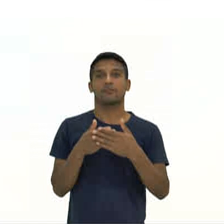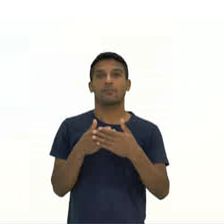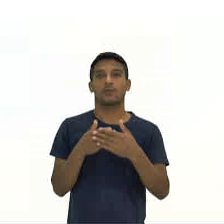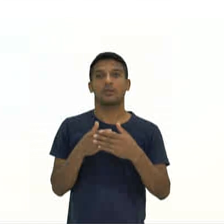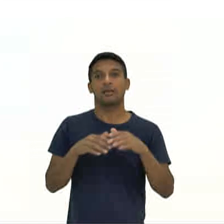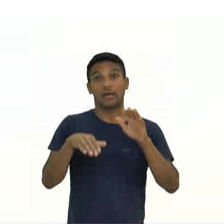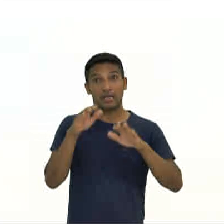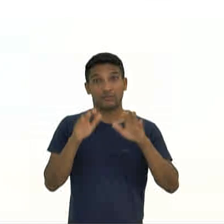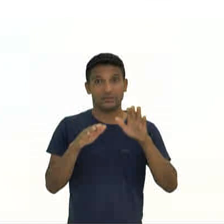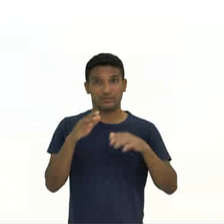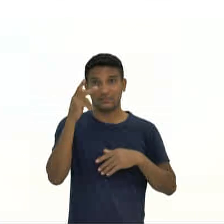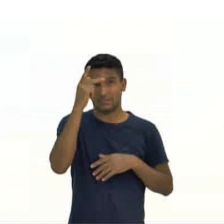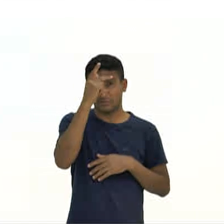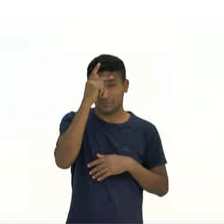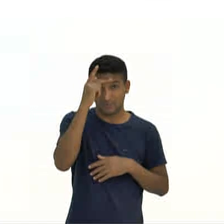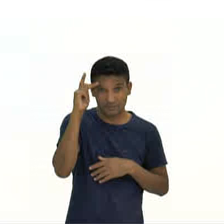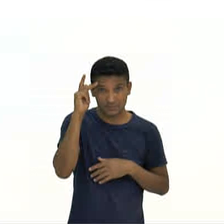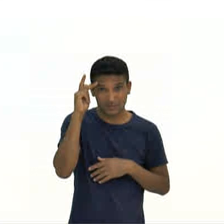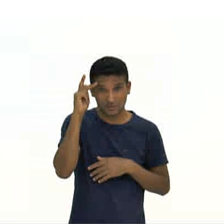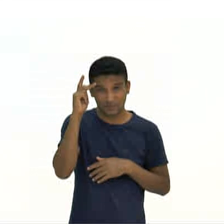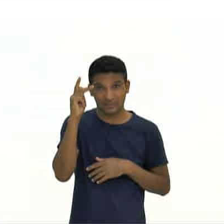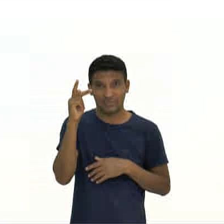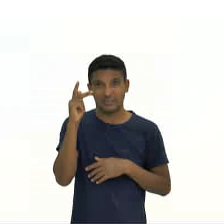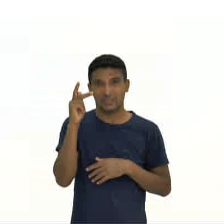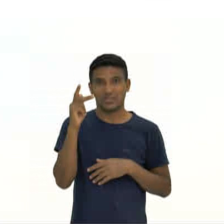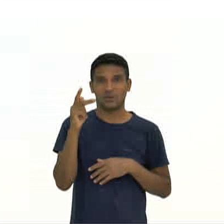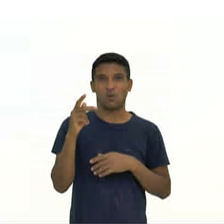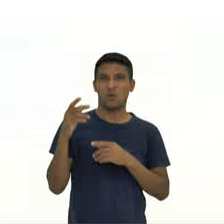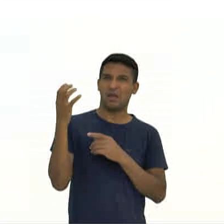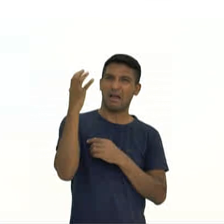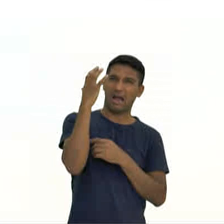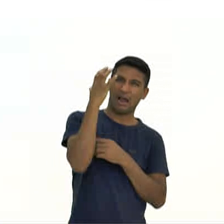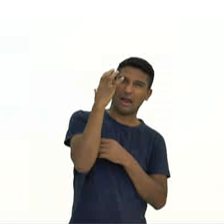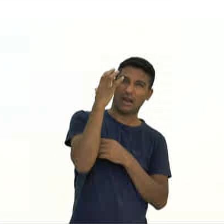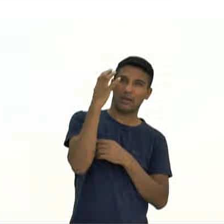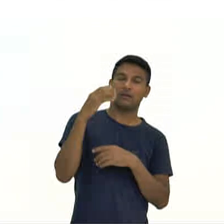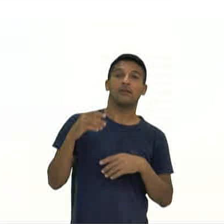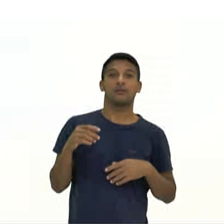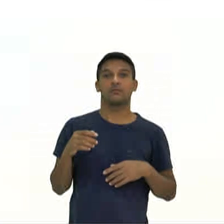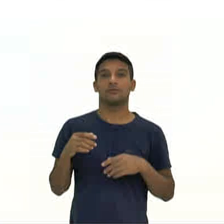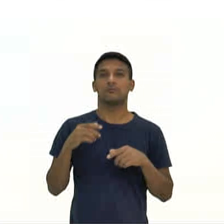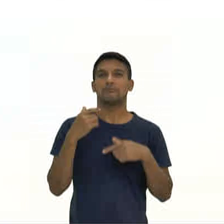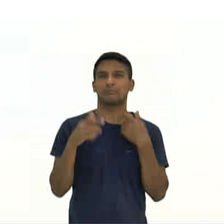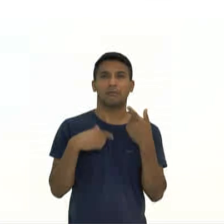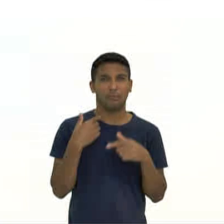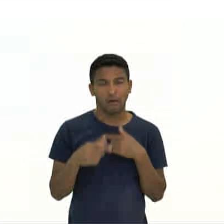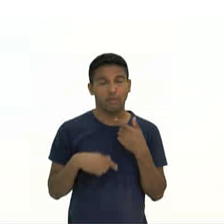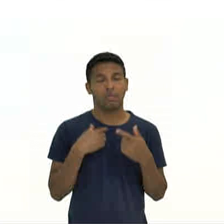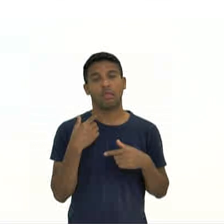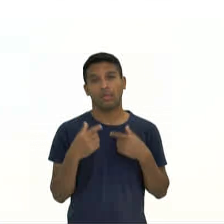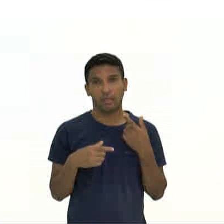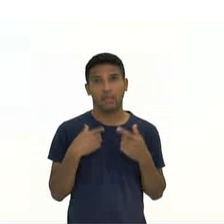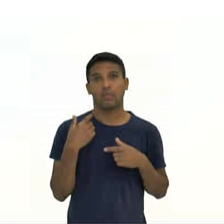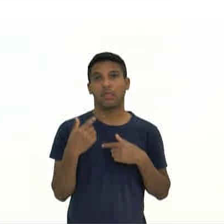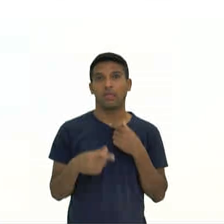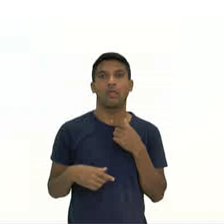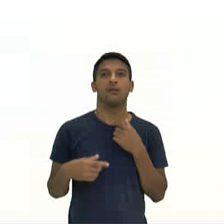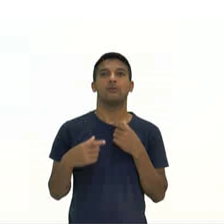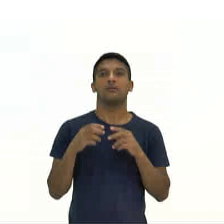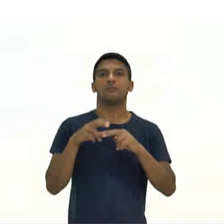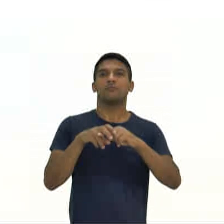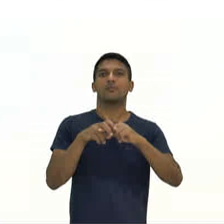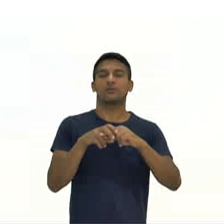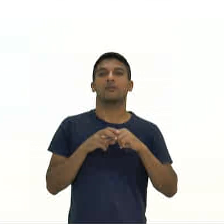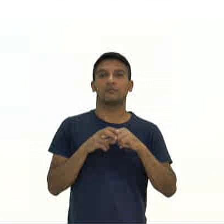sentir forçada a permanecer trabalhando com aquilo por falta de outra oportunidade, o que causa sofrimento e